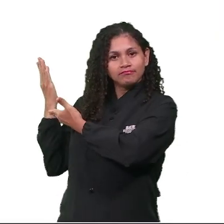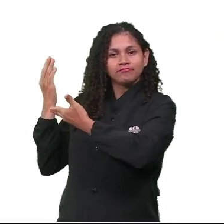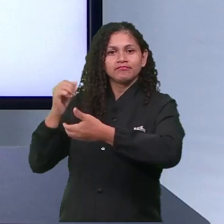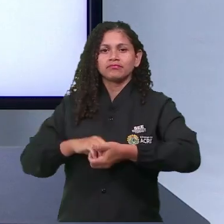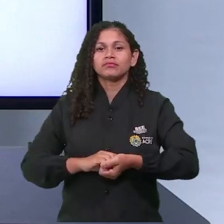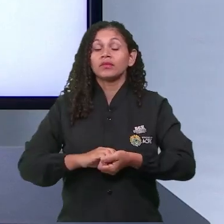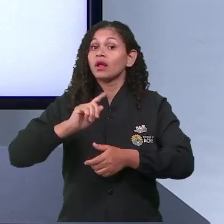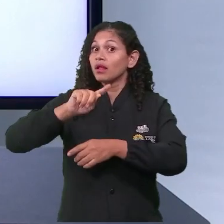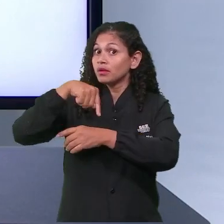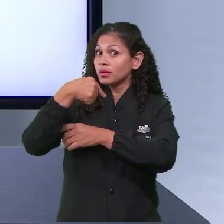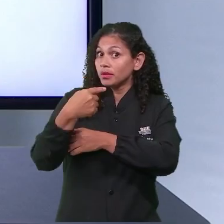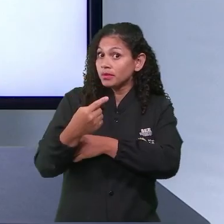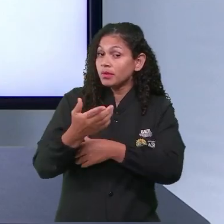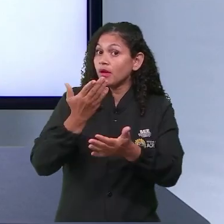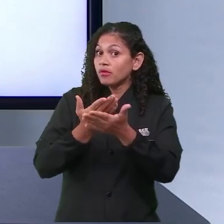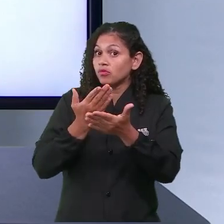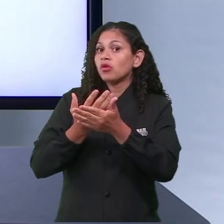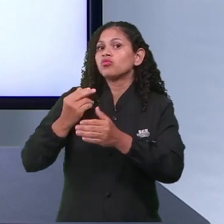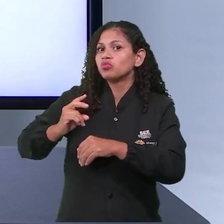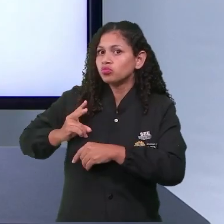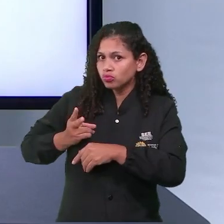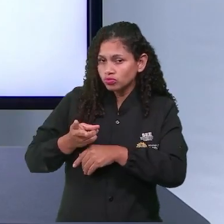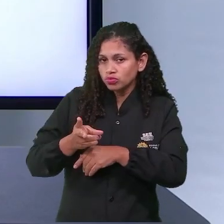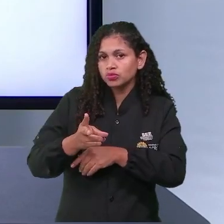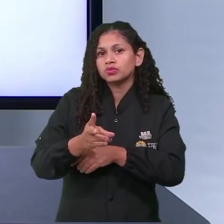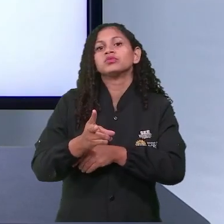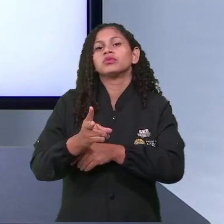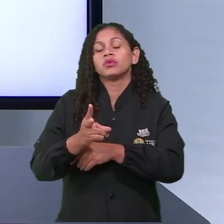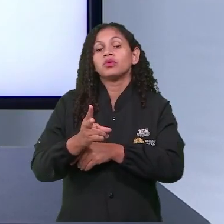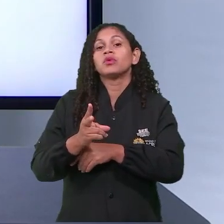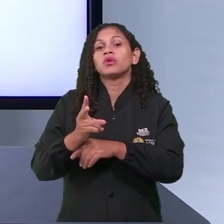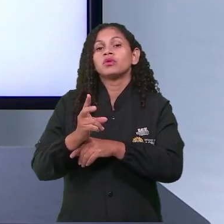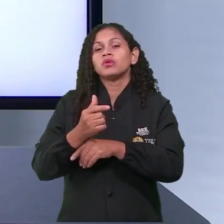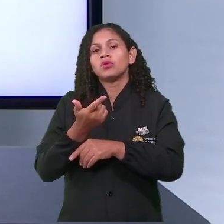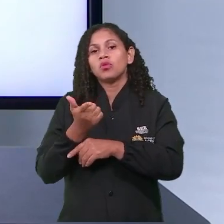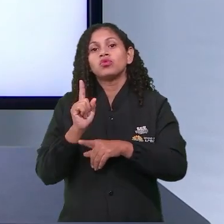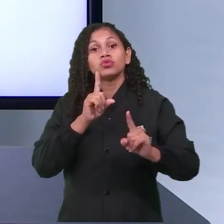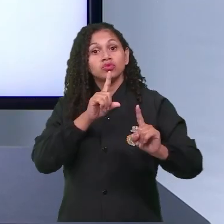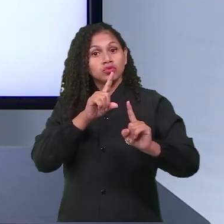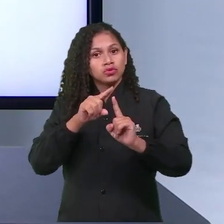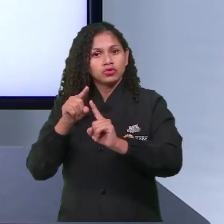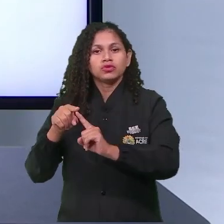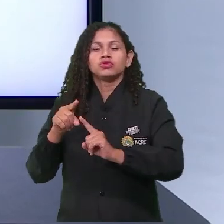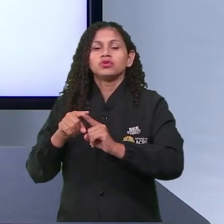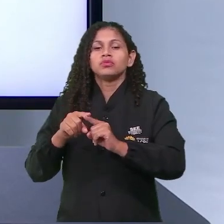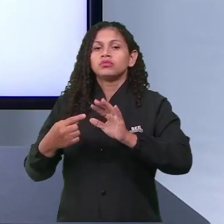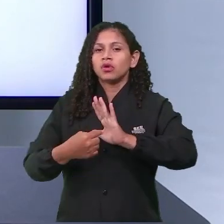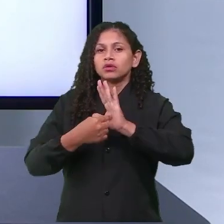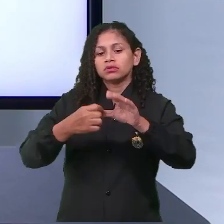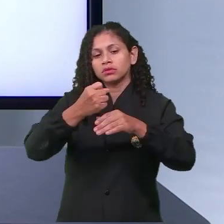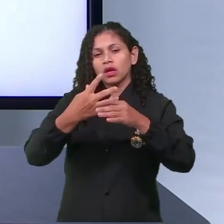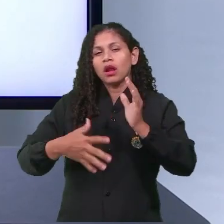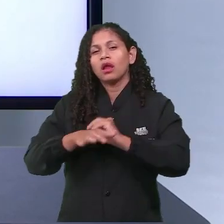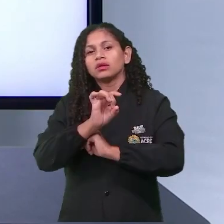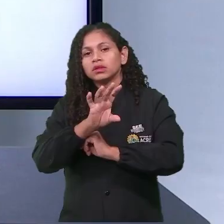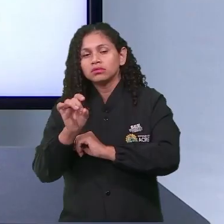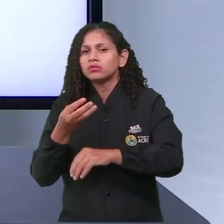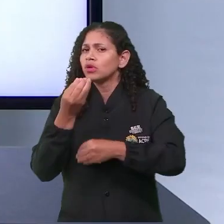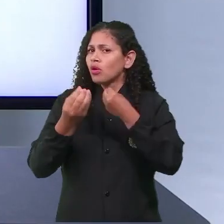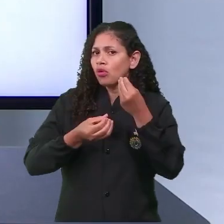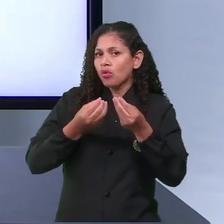nas próximas aulas, a gente vai dar continuidade, só que falando de outros sólidos geométricos, dando características de cada um